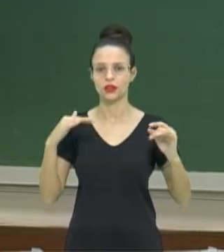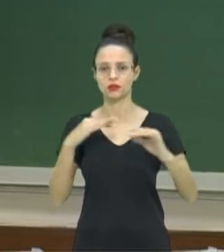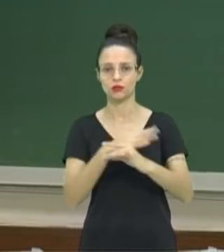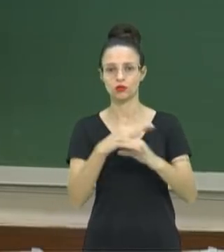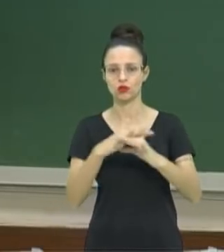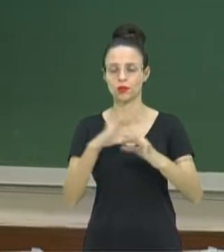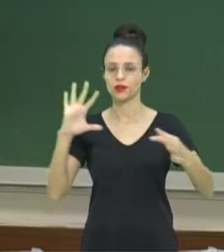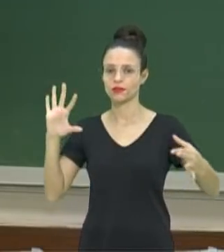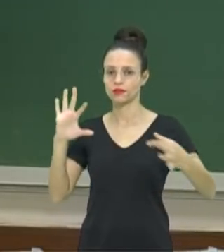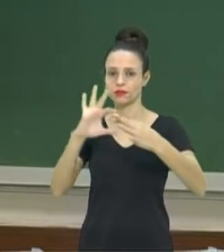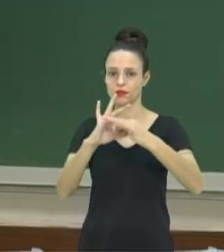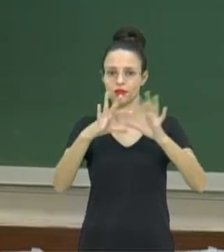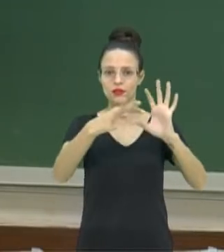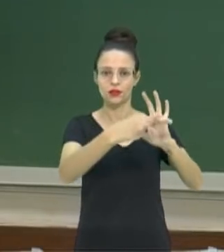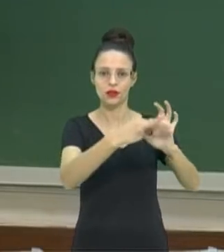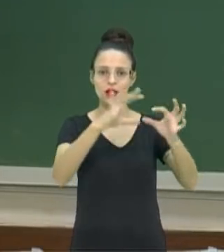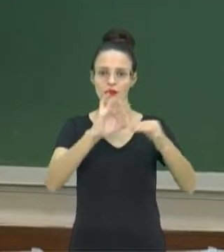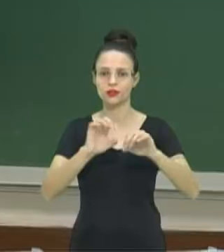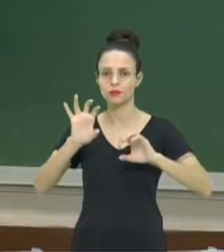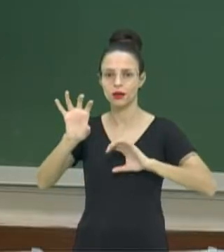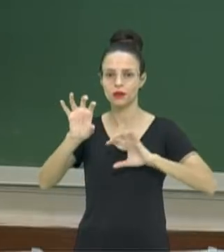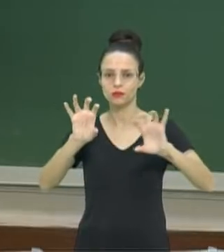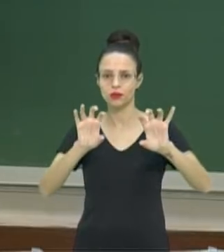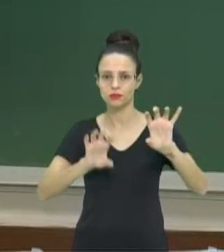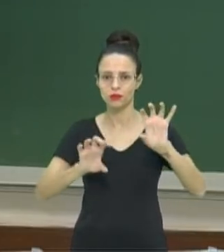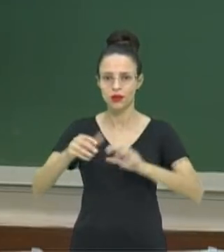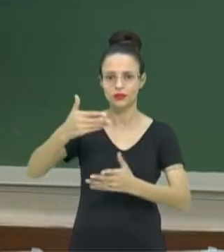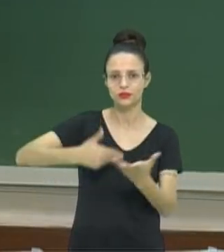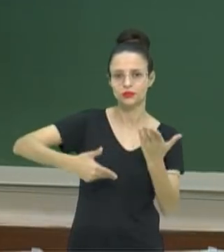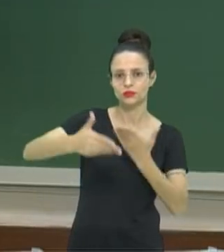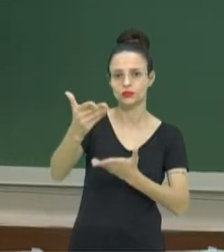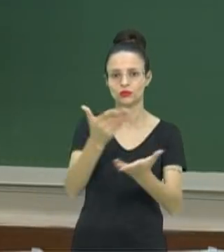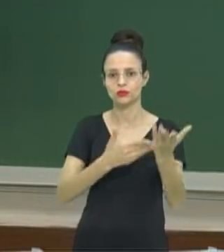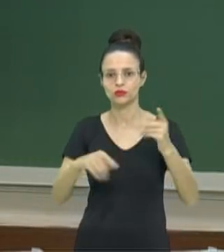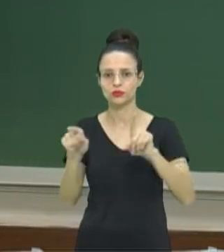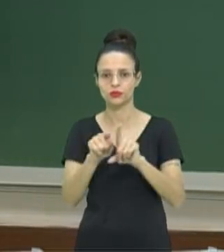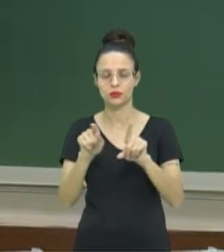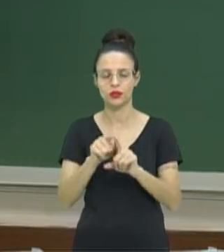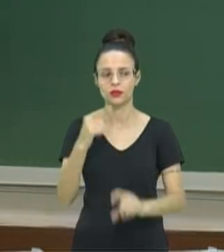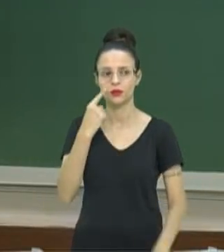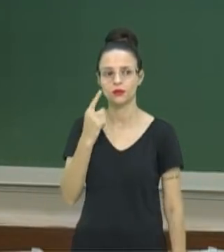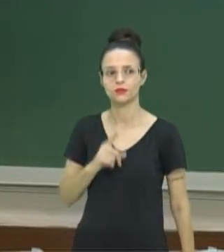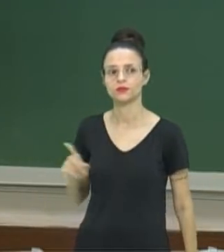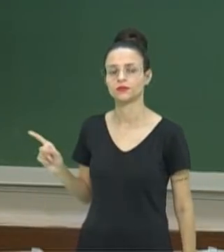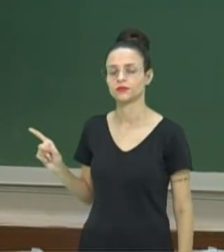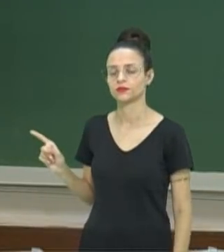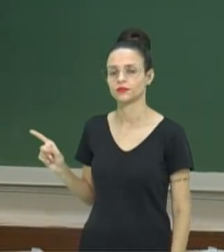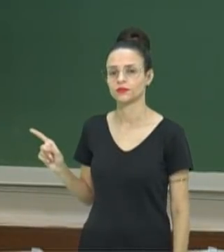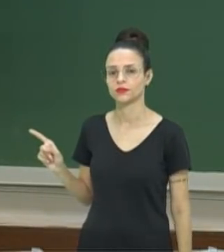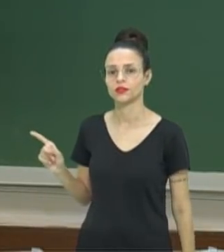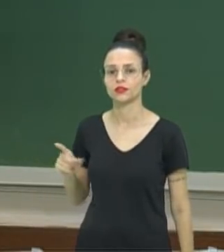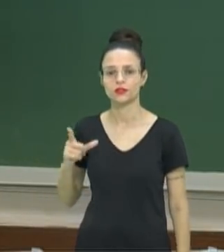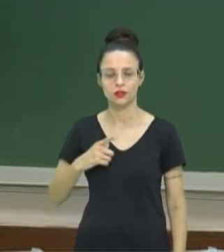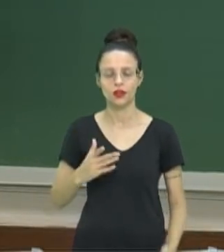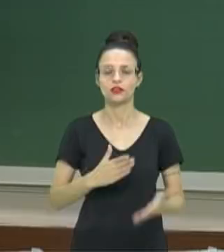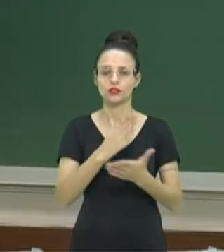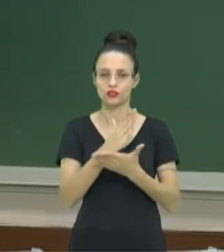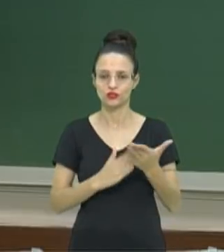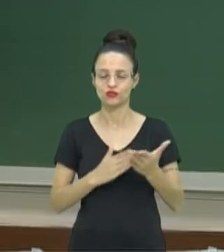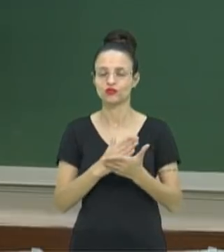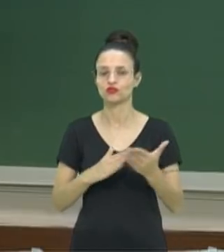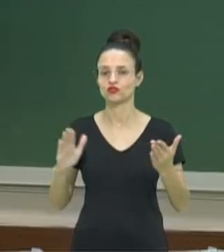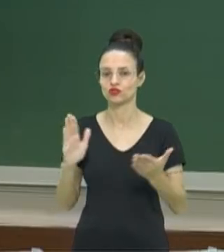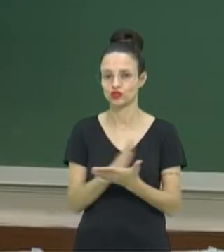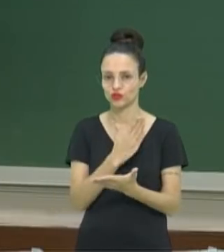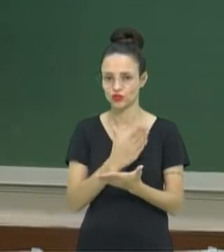estão interligadas entre si, fazendo trocas, né? Aí nós vamos ter ali a divisão, né,